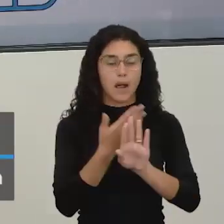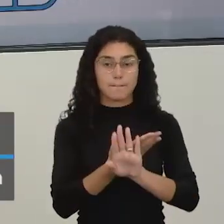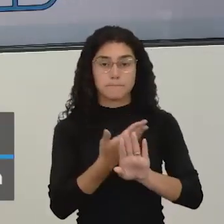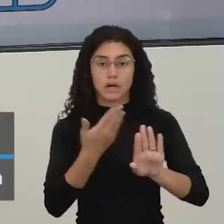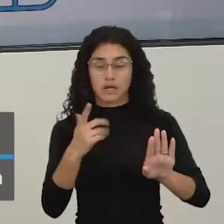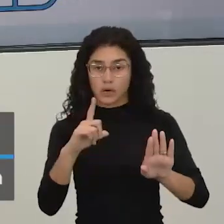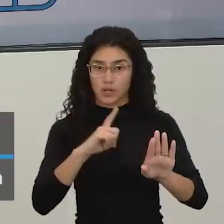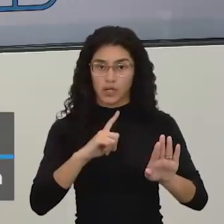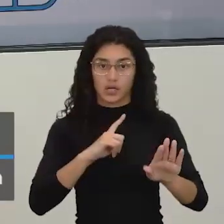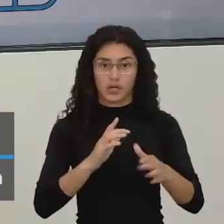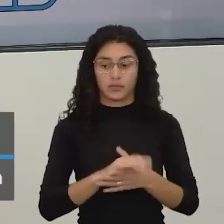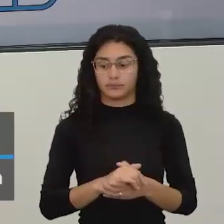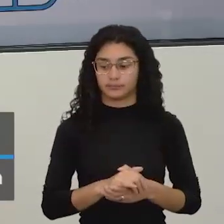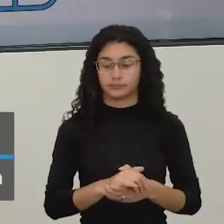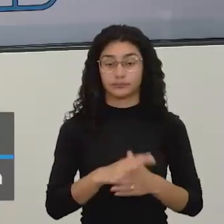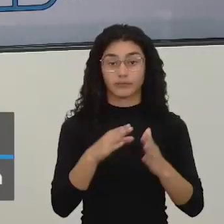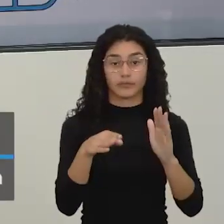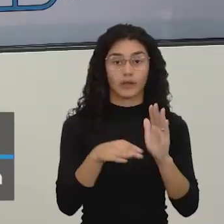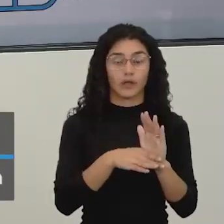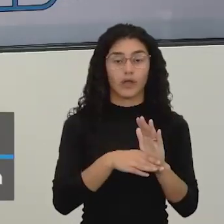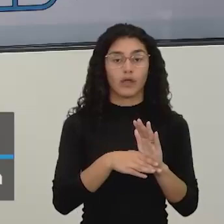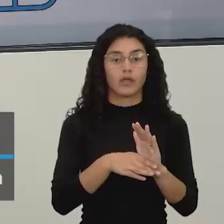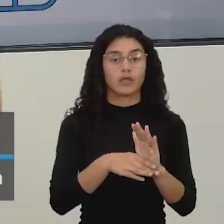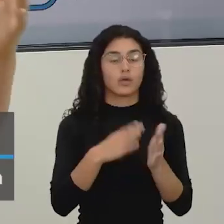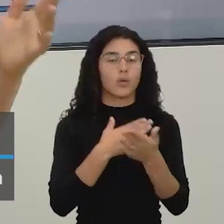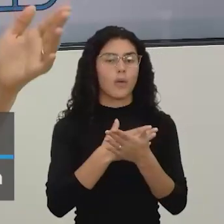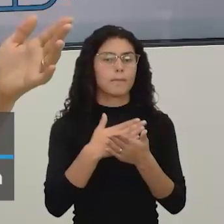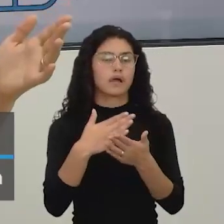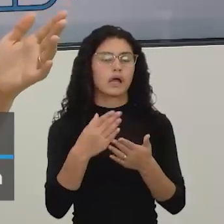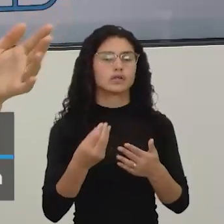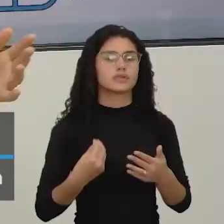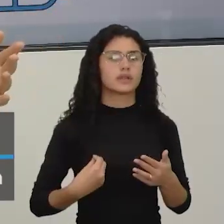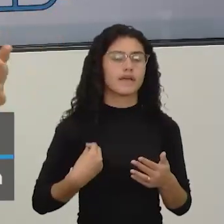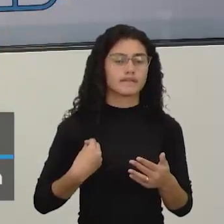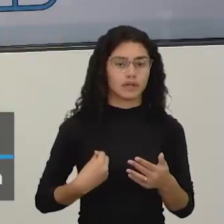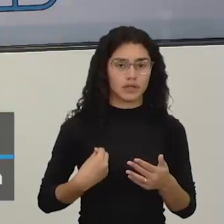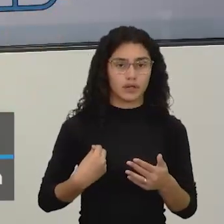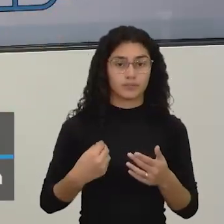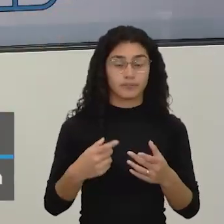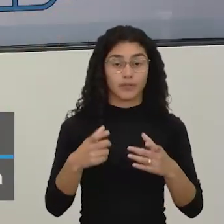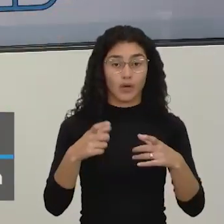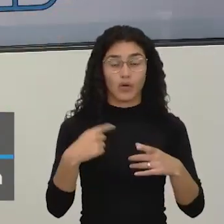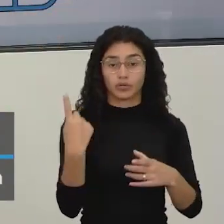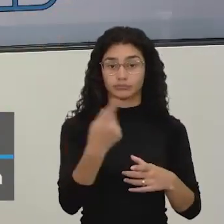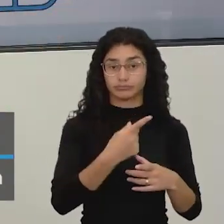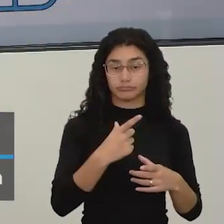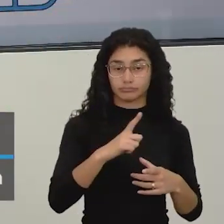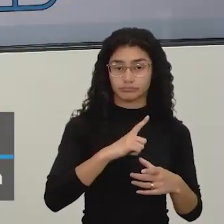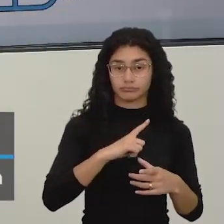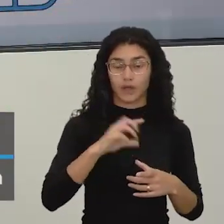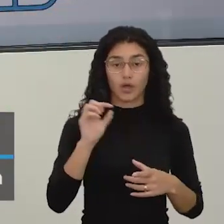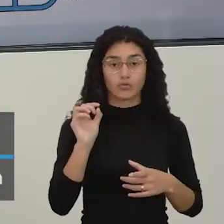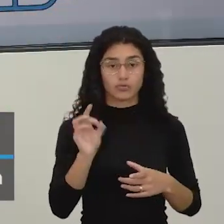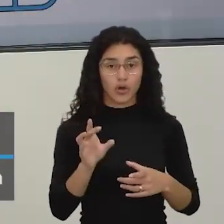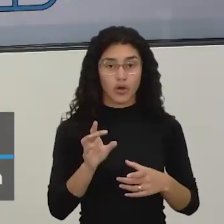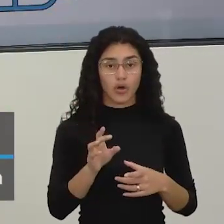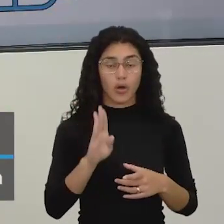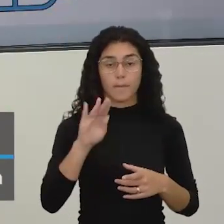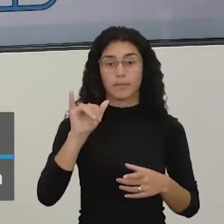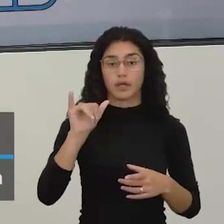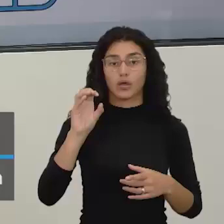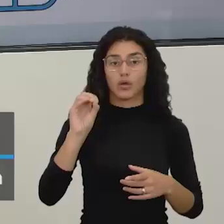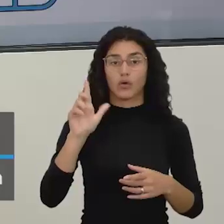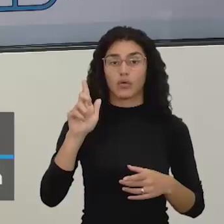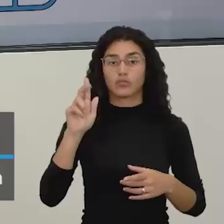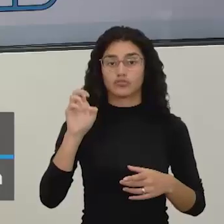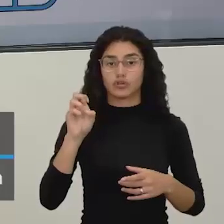né, entre a origem da vida, onde a gente tinha apenas a biogênese ou a